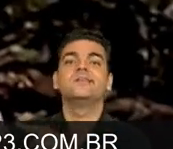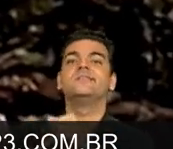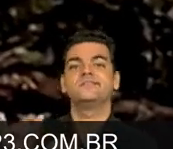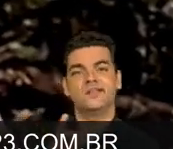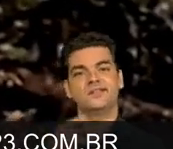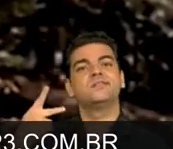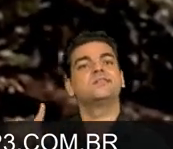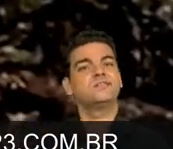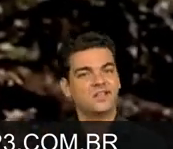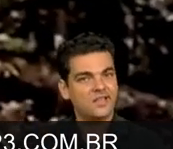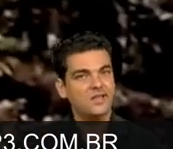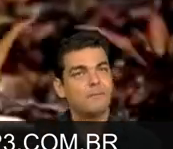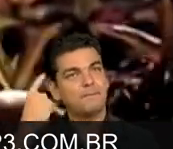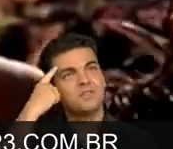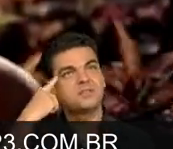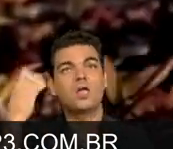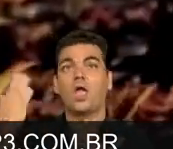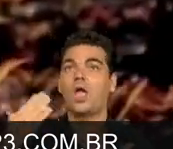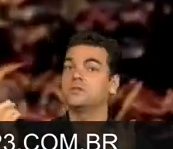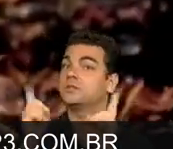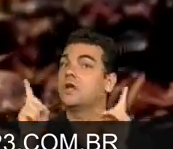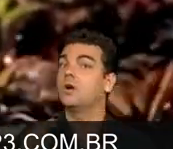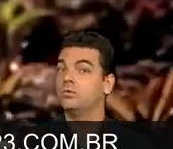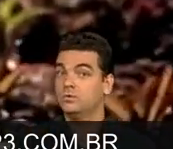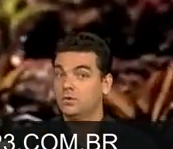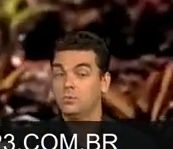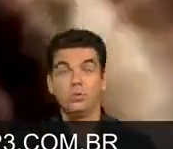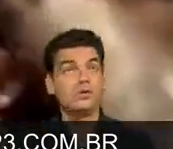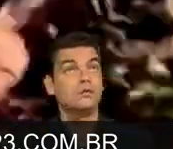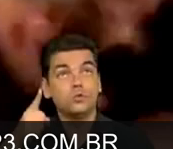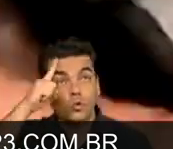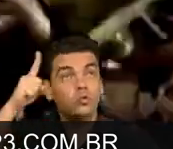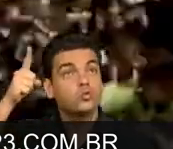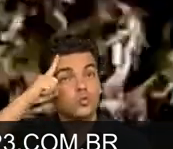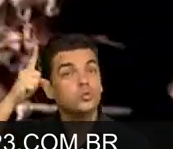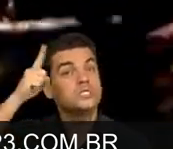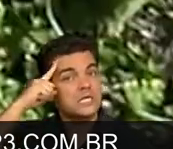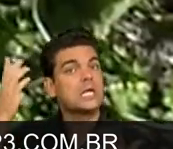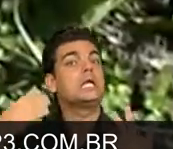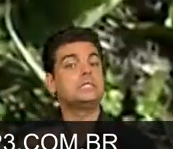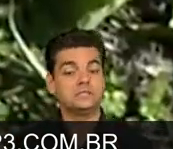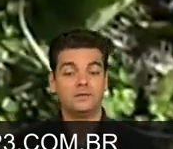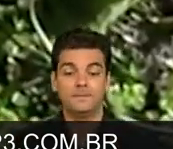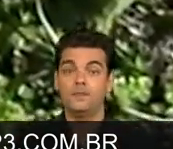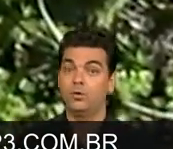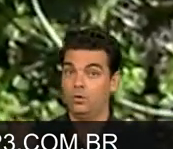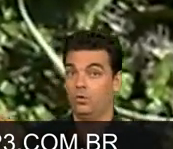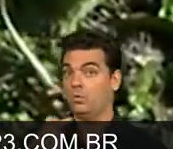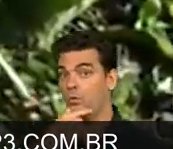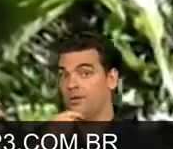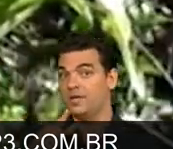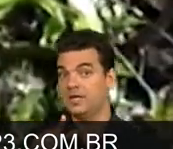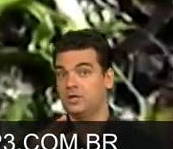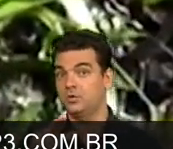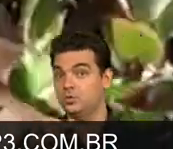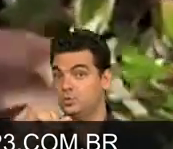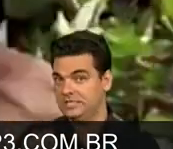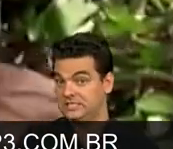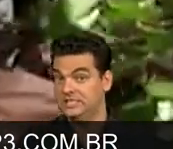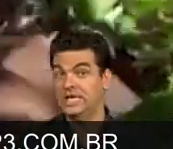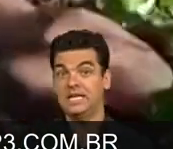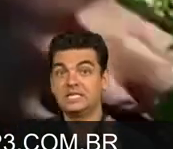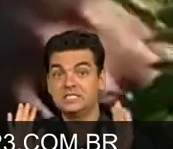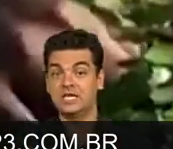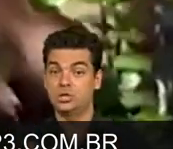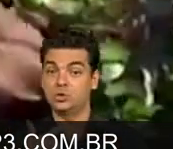buscam soluções para enfrentar as cada vez mais frequentes ondas de calor. É o caso de Luiz Cassiano, que há